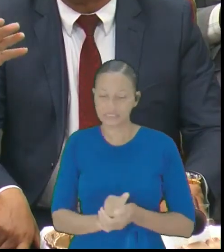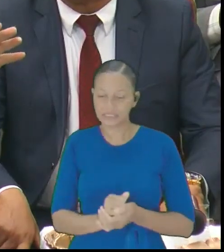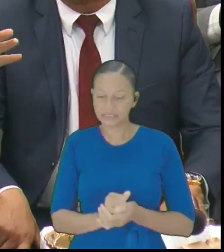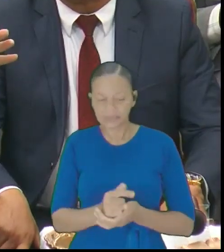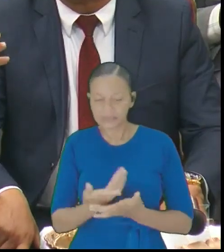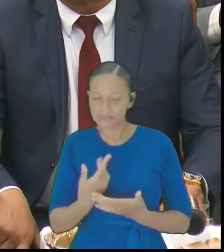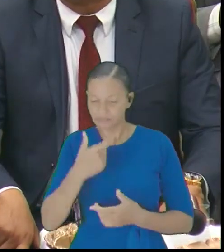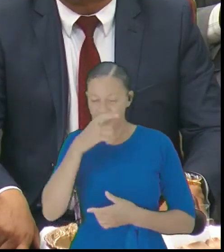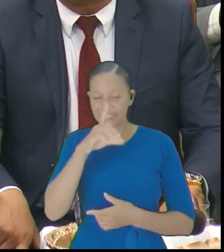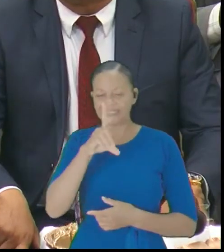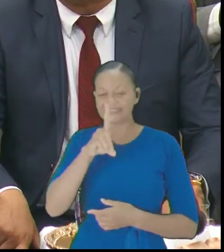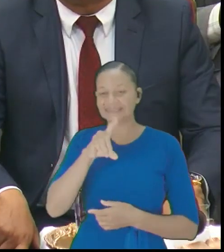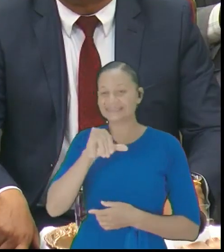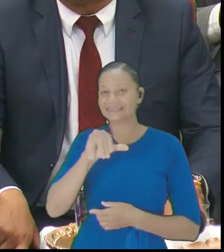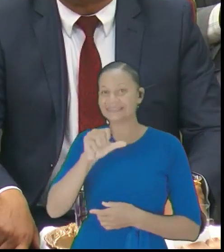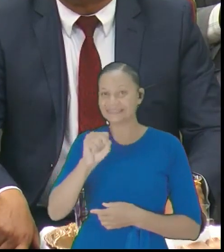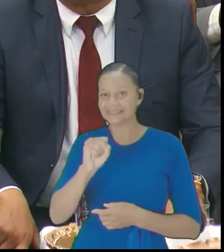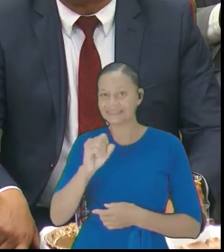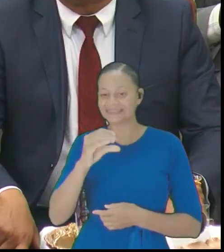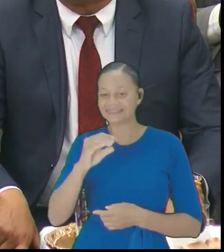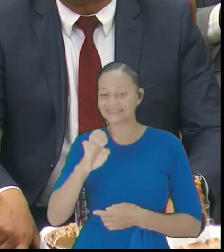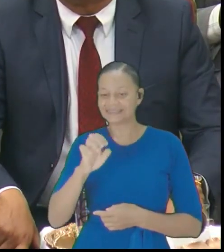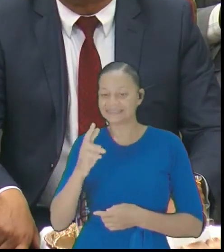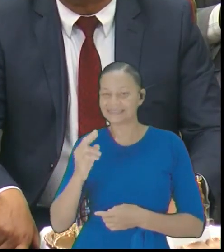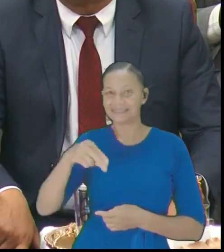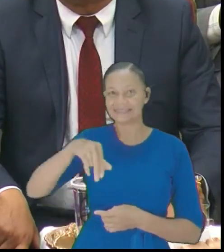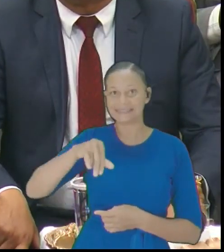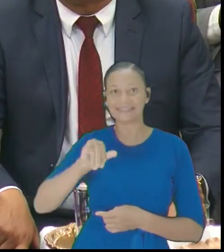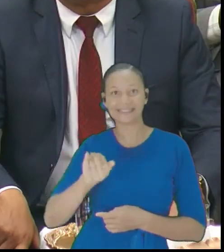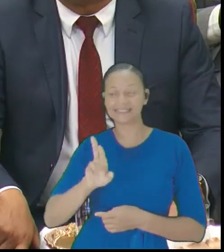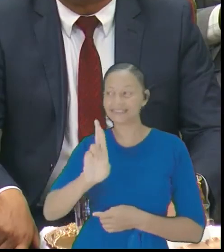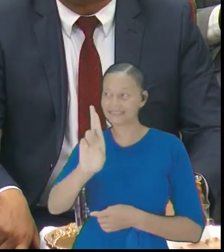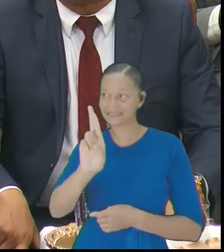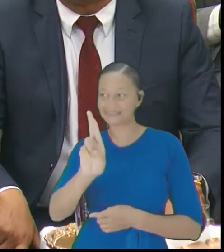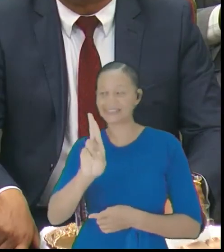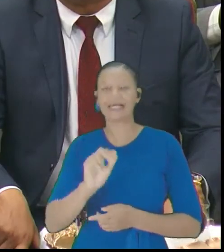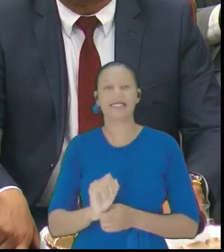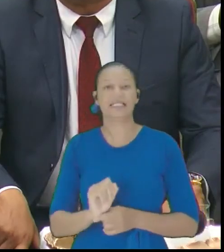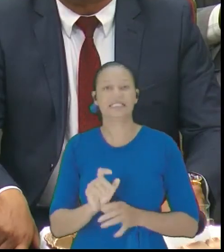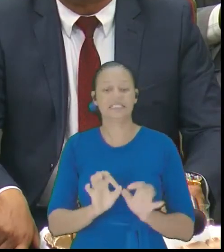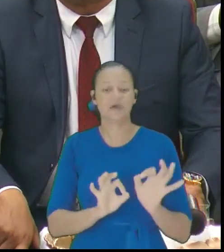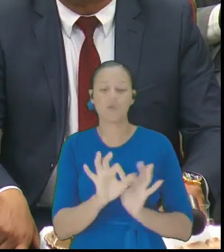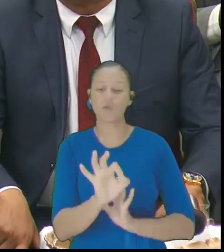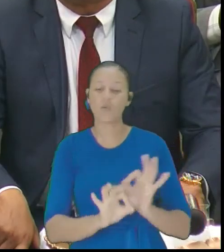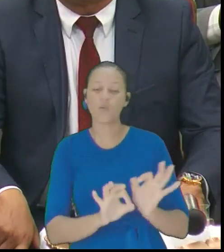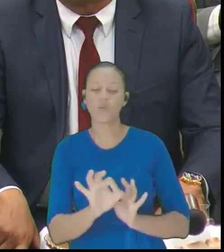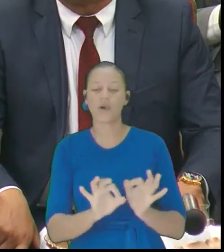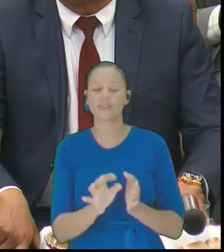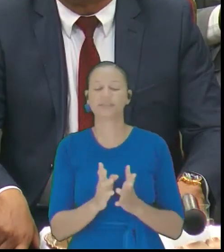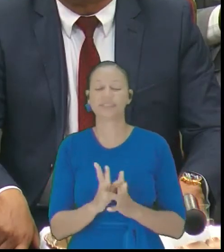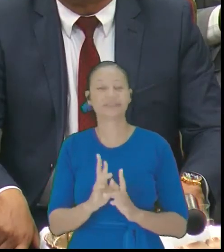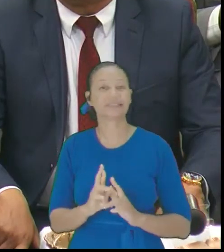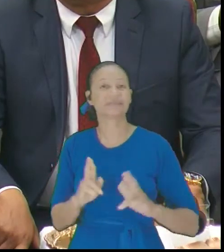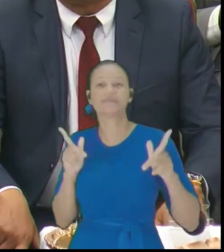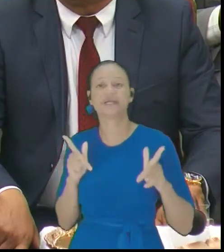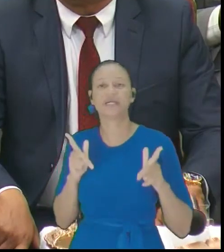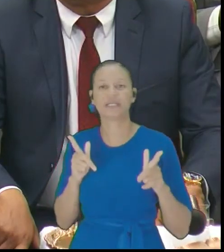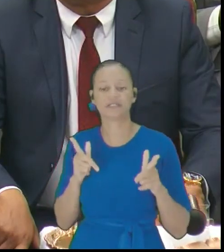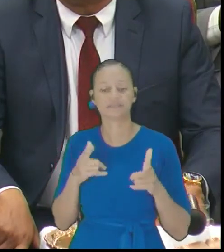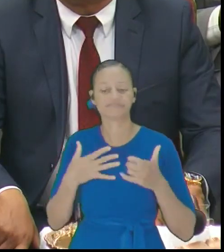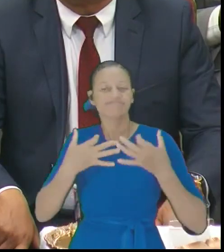diferença, têm feito de forma indigna, ou seja, não apto para